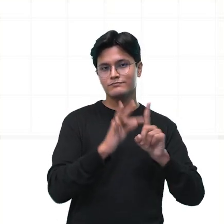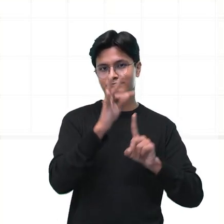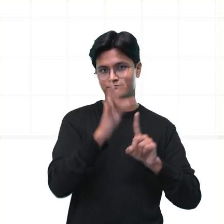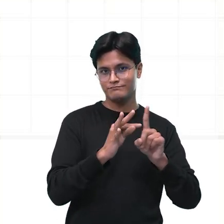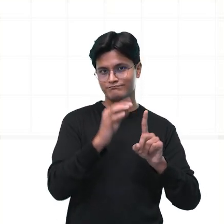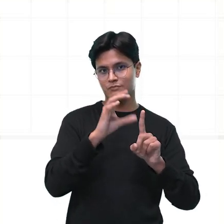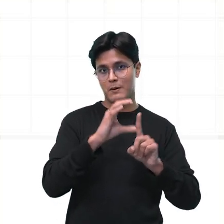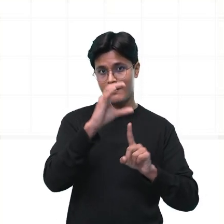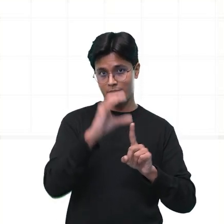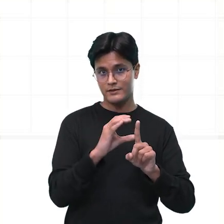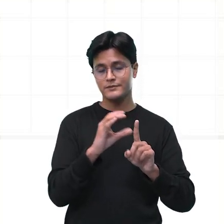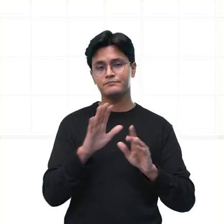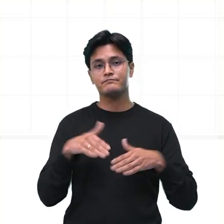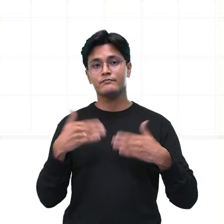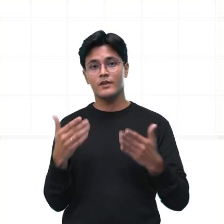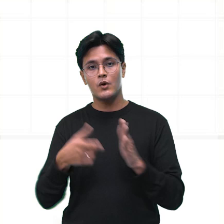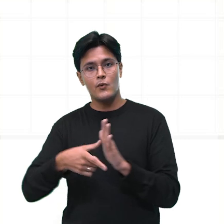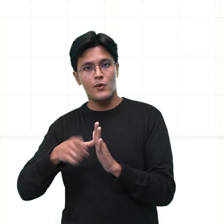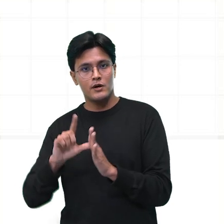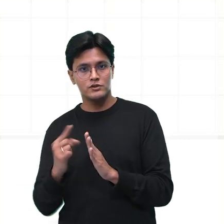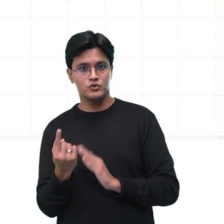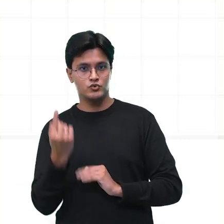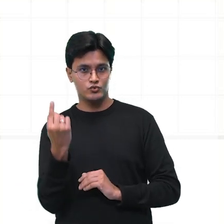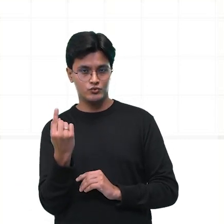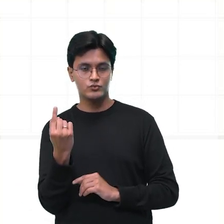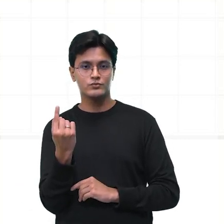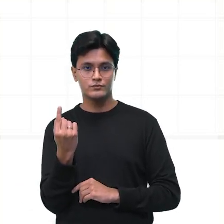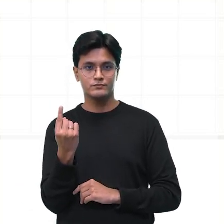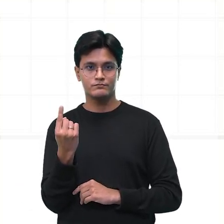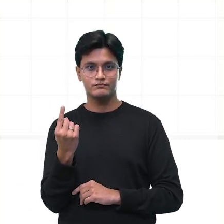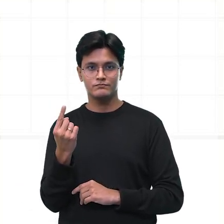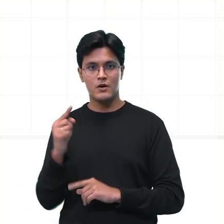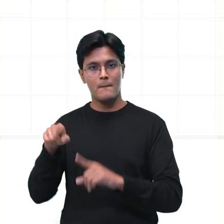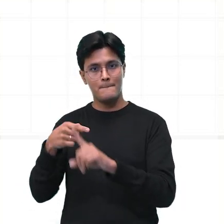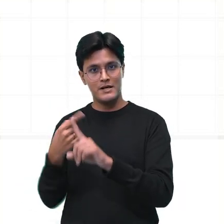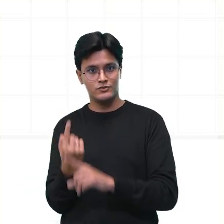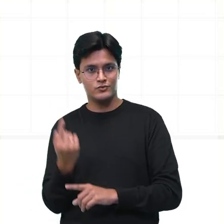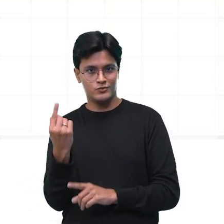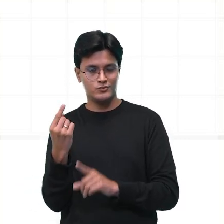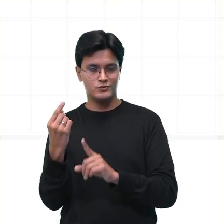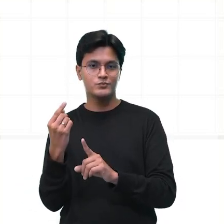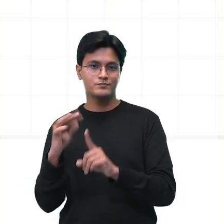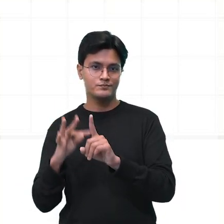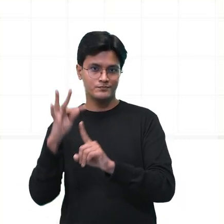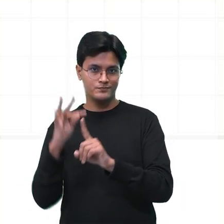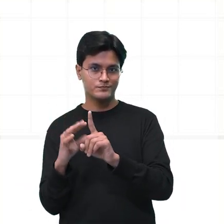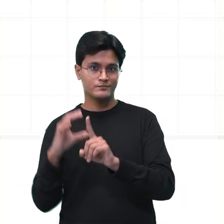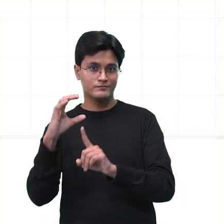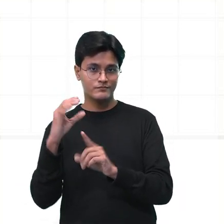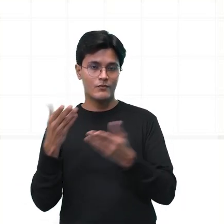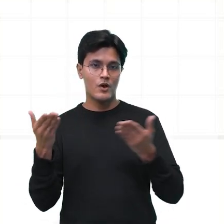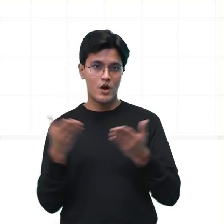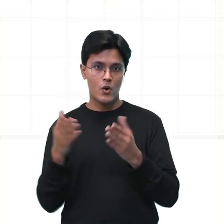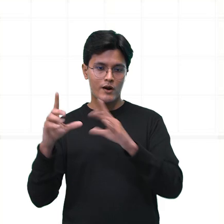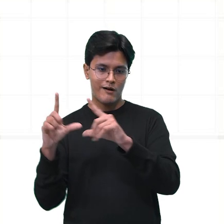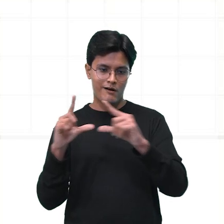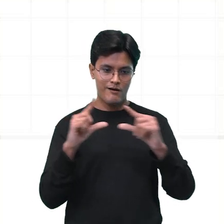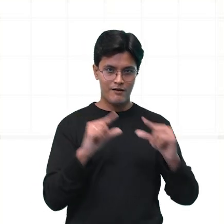só Então o que era um veio para -3